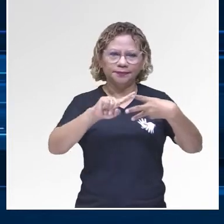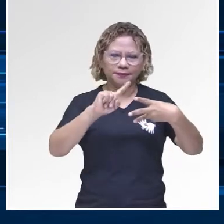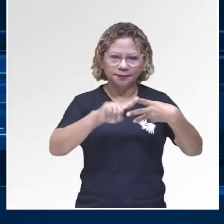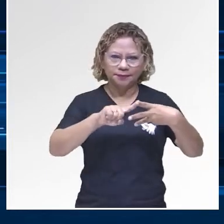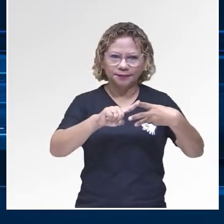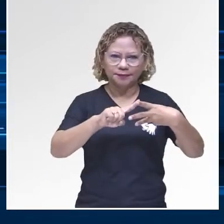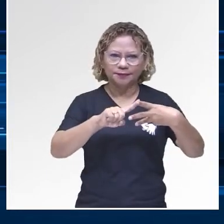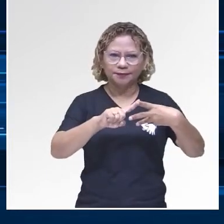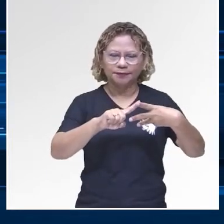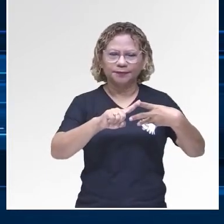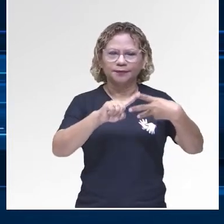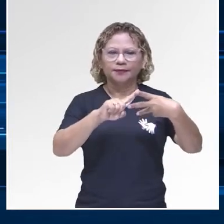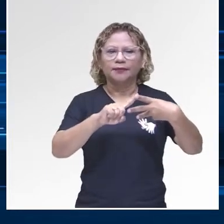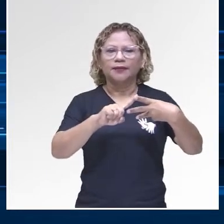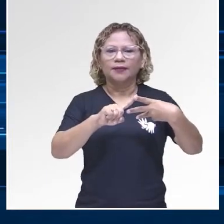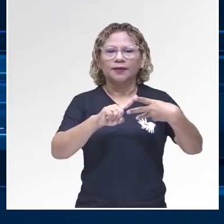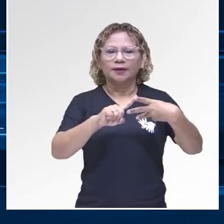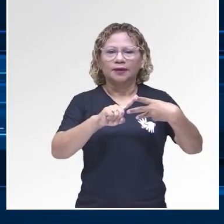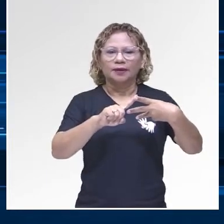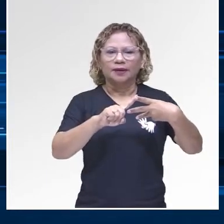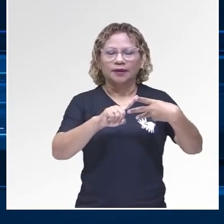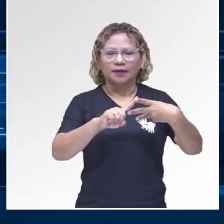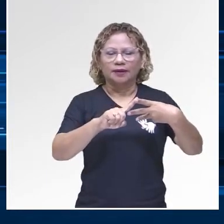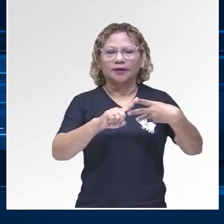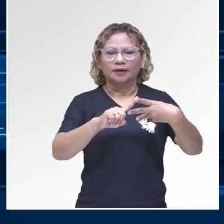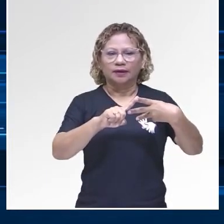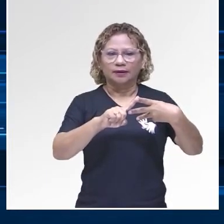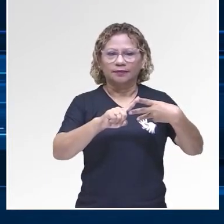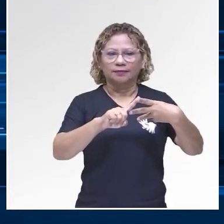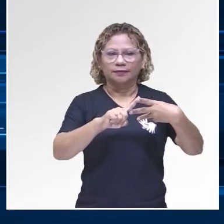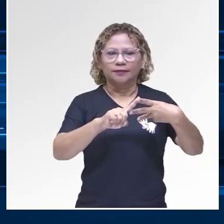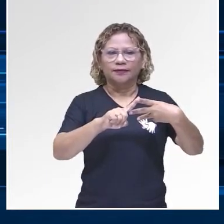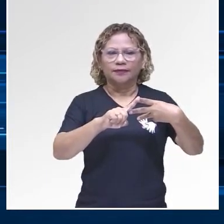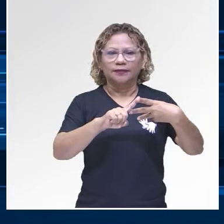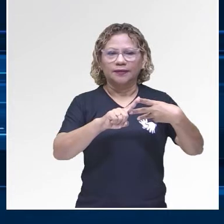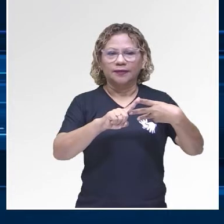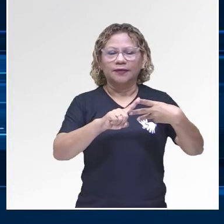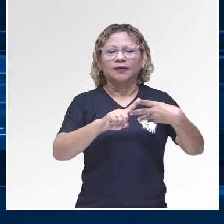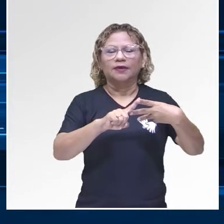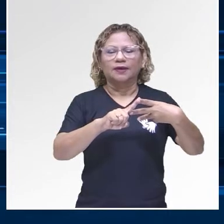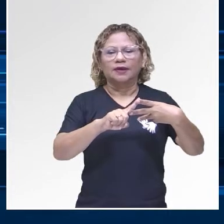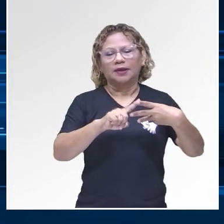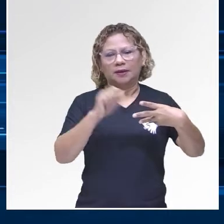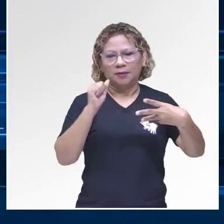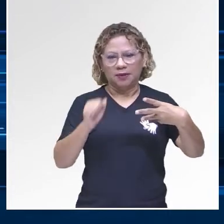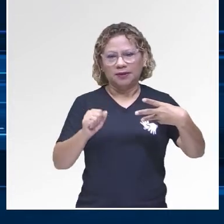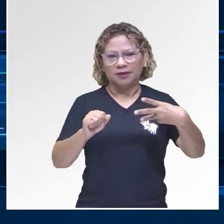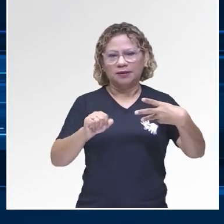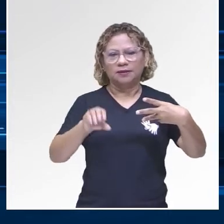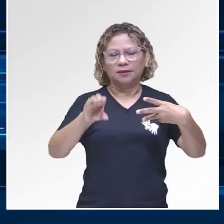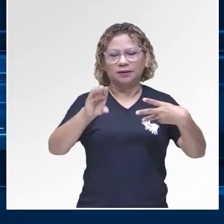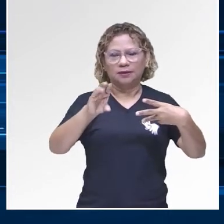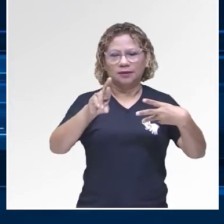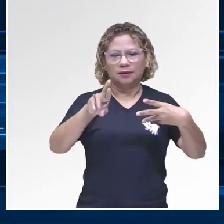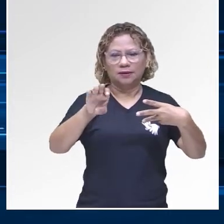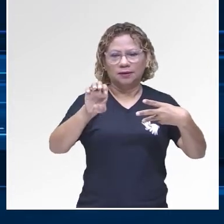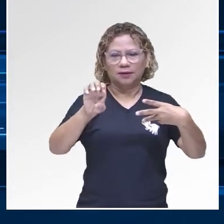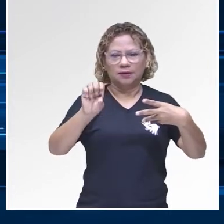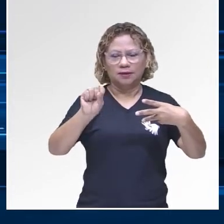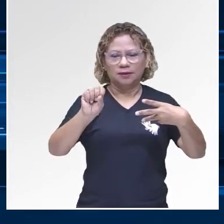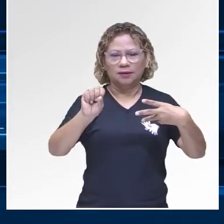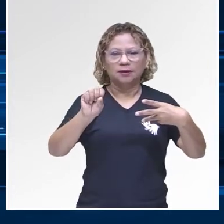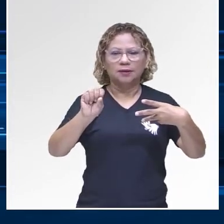classificação, a natureza da razão e um exemplo